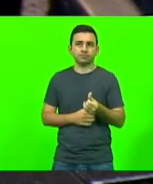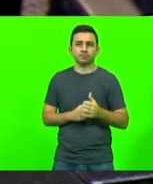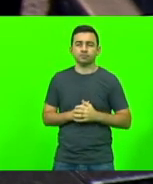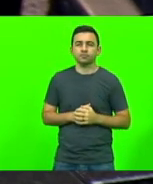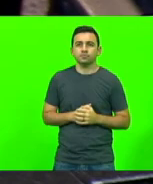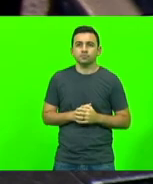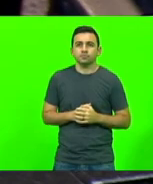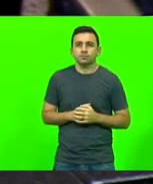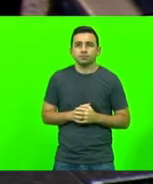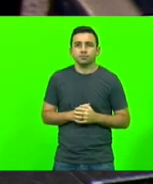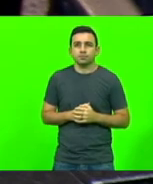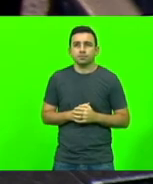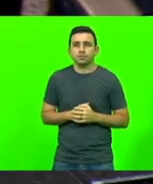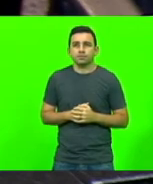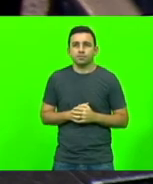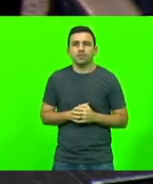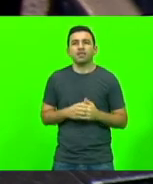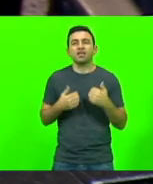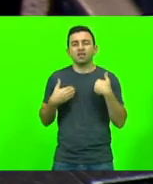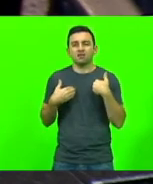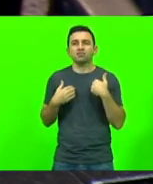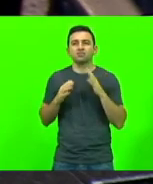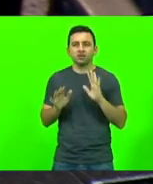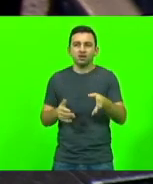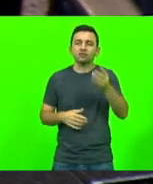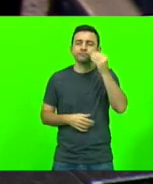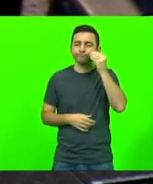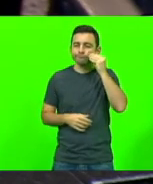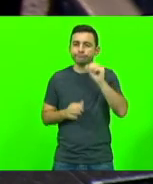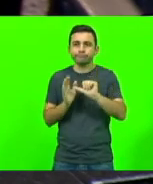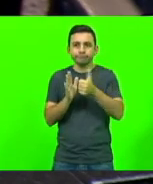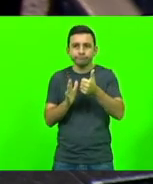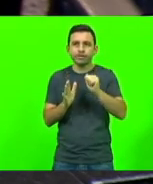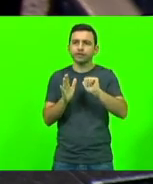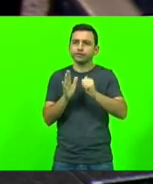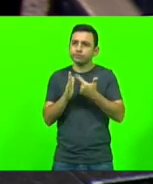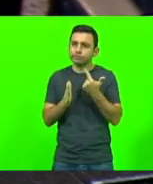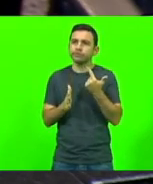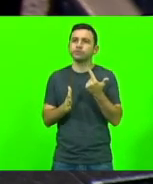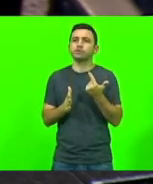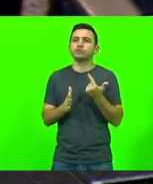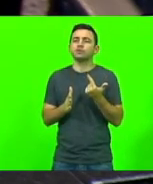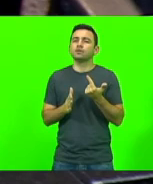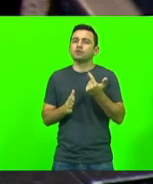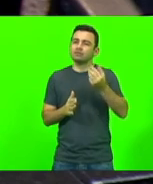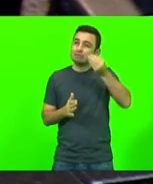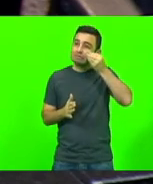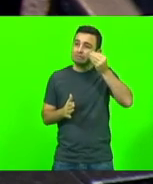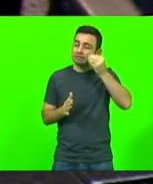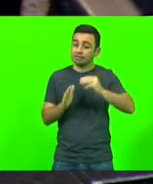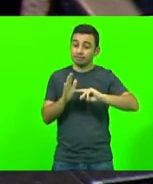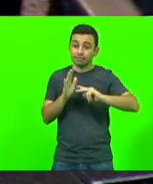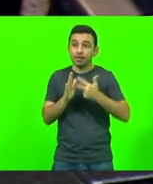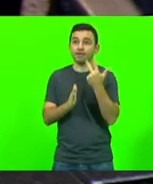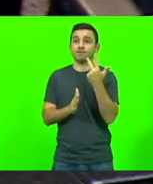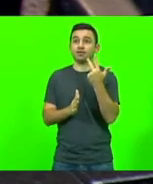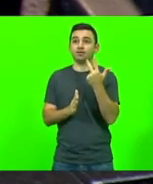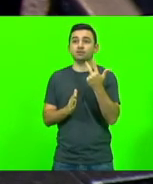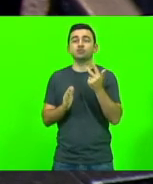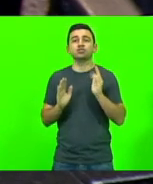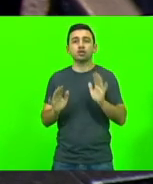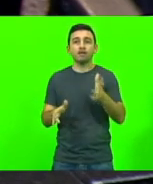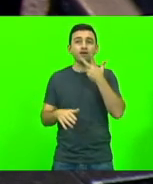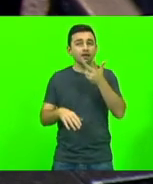Senhores, eu já tentei uma, já tentei duas, já tentei 3 vezes falar com